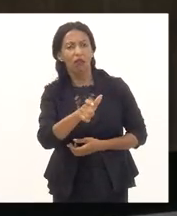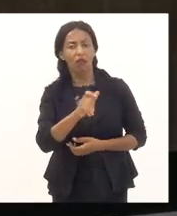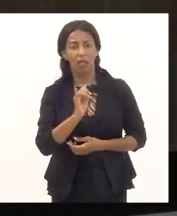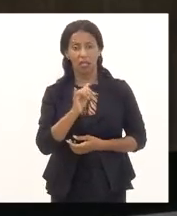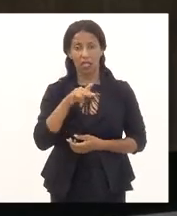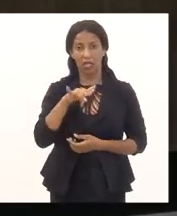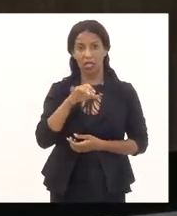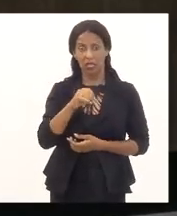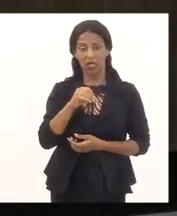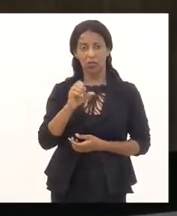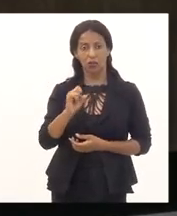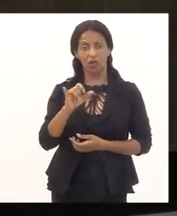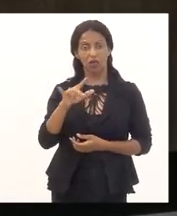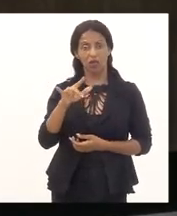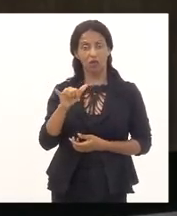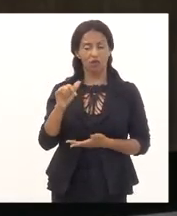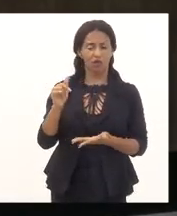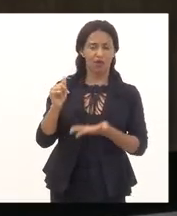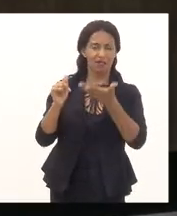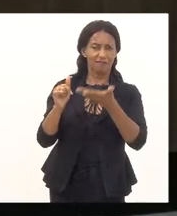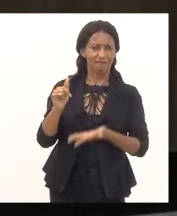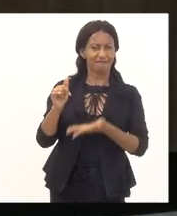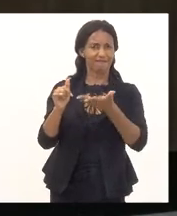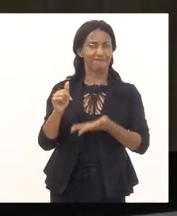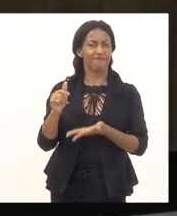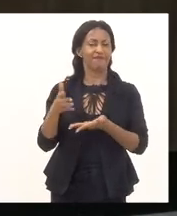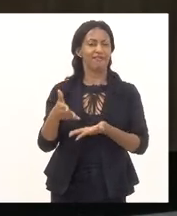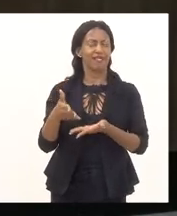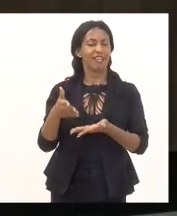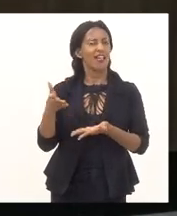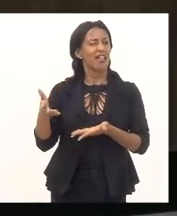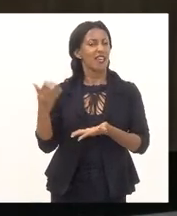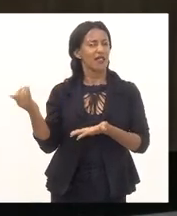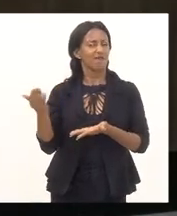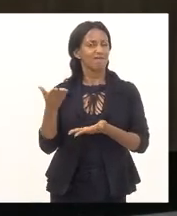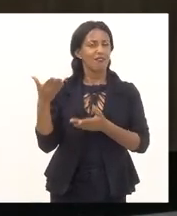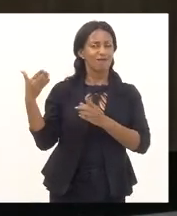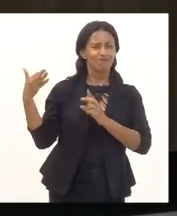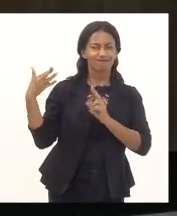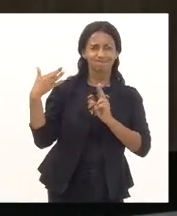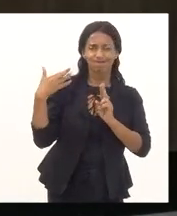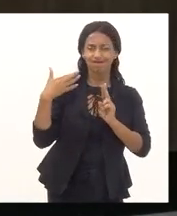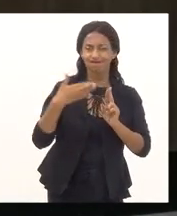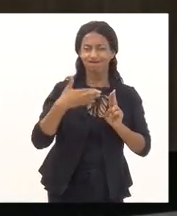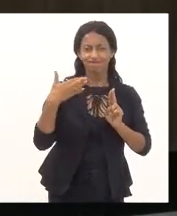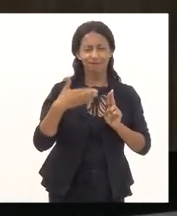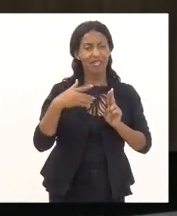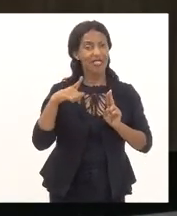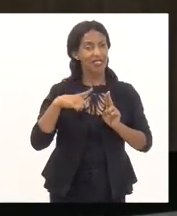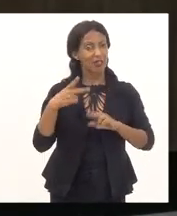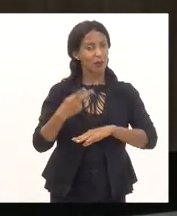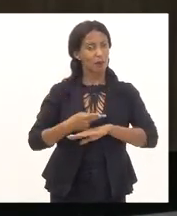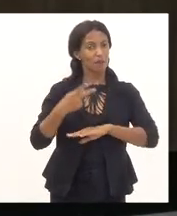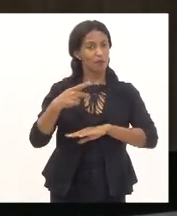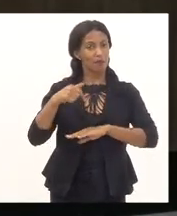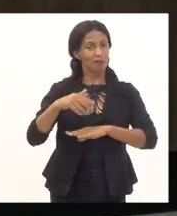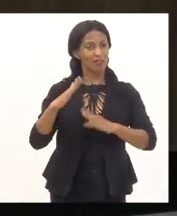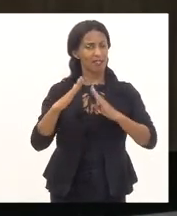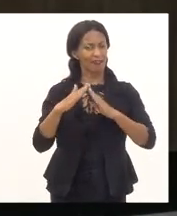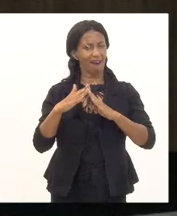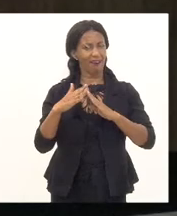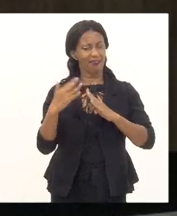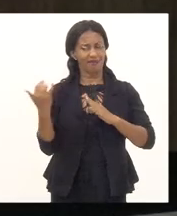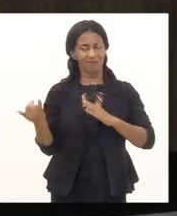Silveira, então, é uma figura de referência fundamental, e ter um prêmio nessa casa para